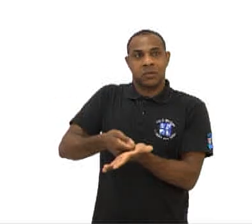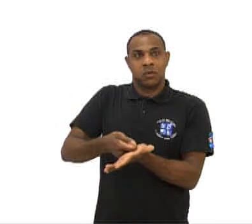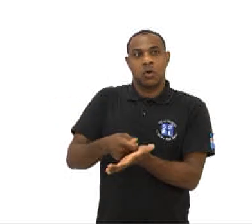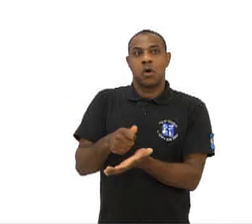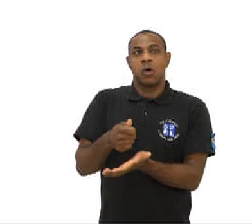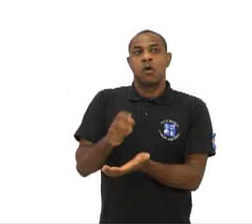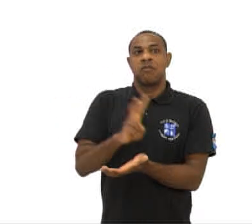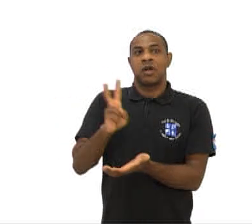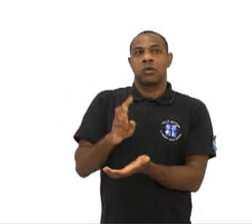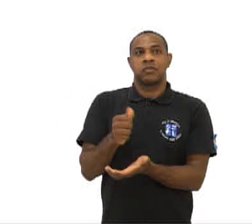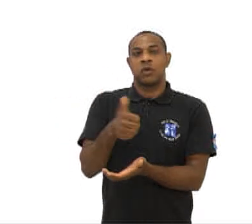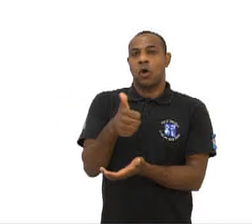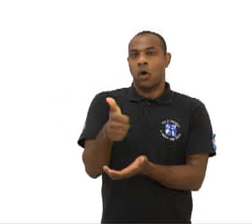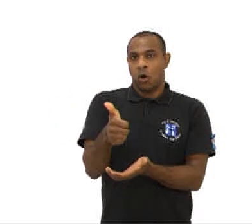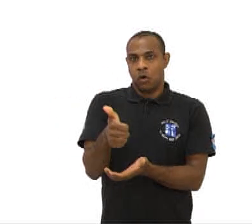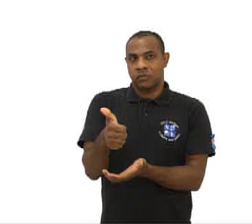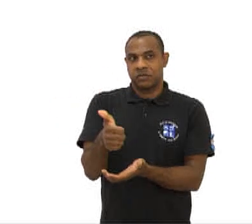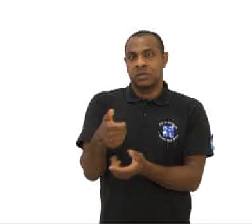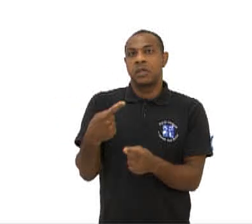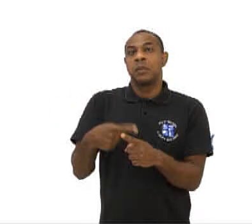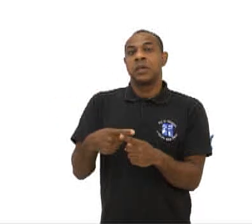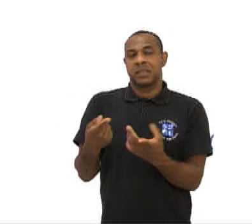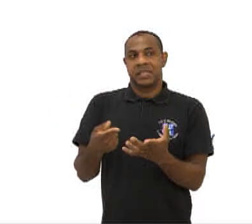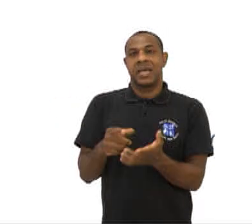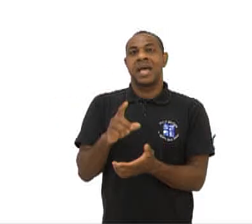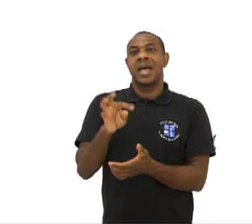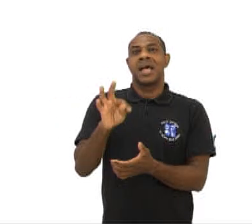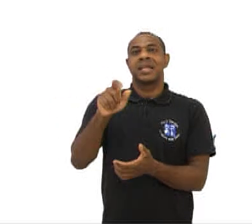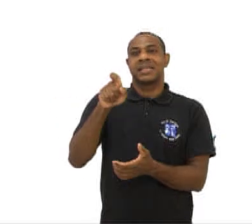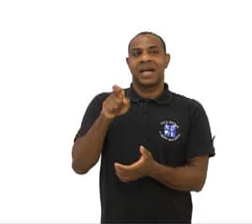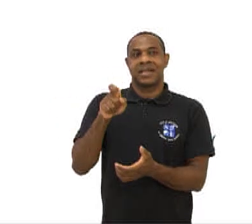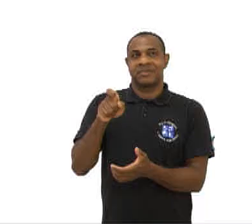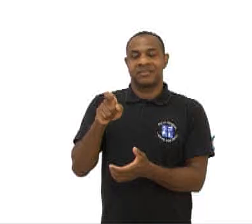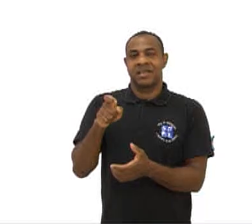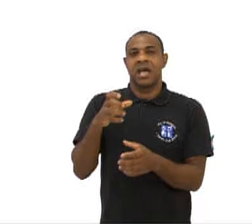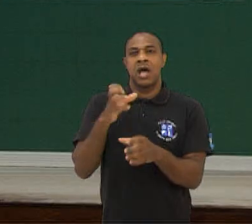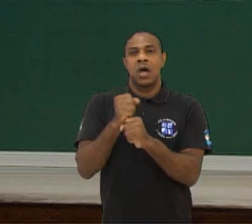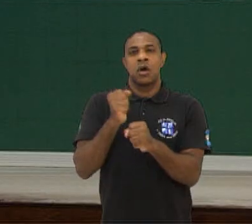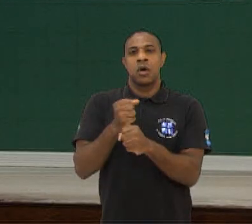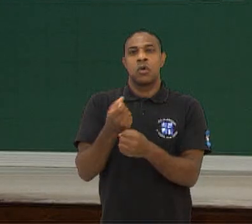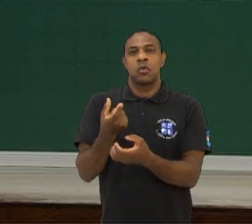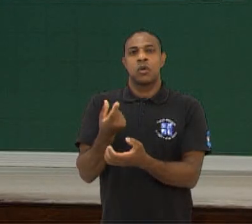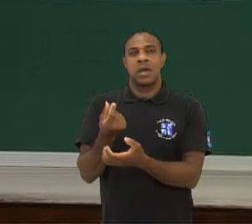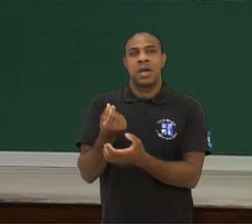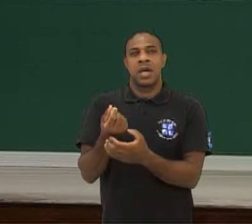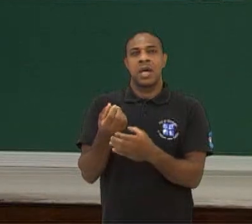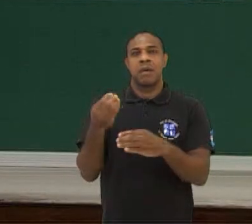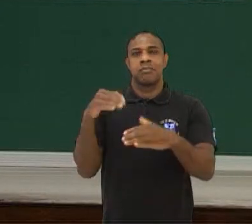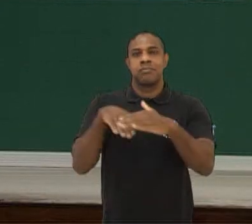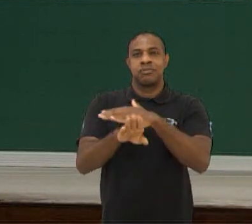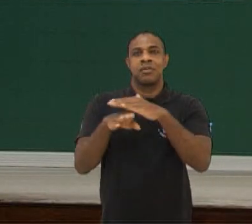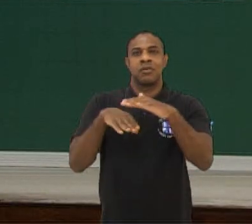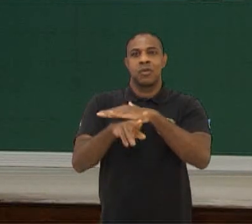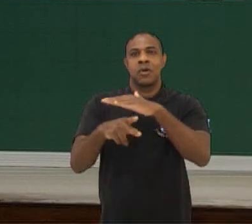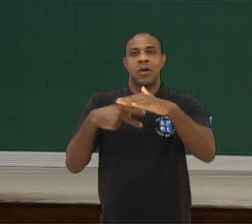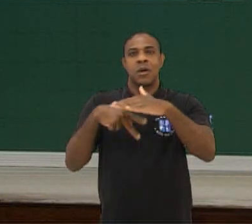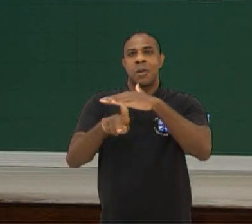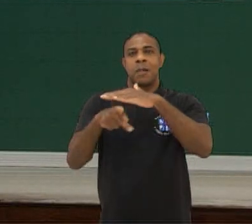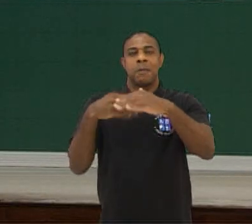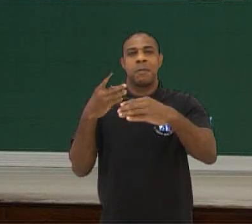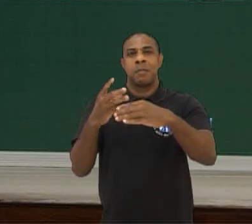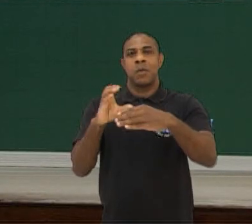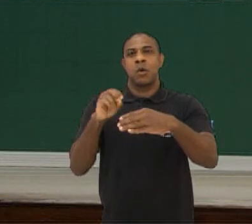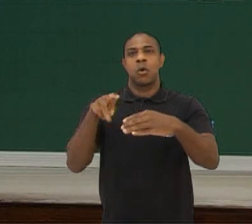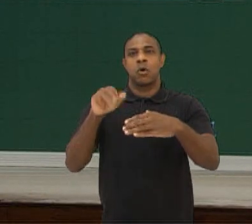11,75, referente às taxas de sua conta bancária. Você sabe que quem tem, pergunta aí para alguém que tem conta da sua família, a gente paga